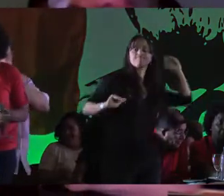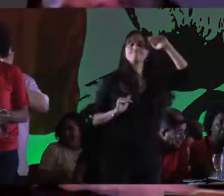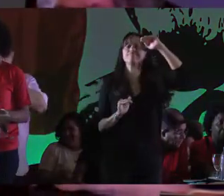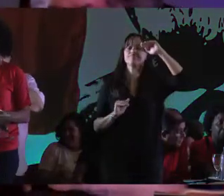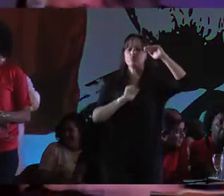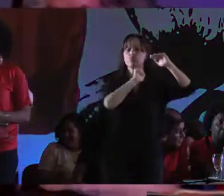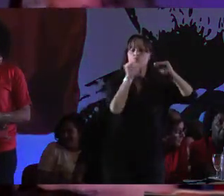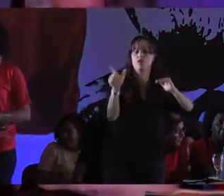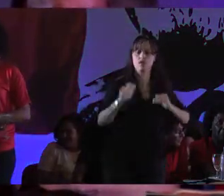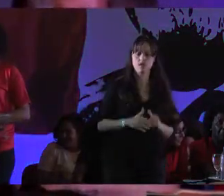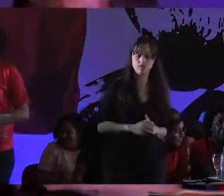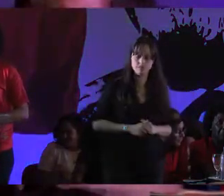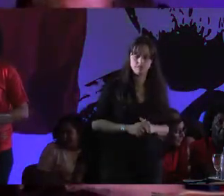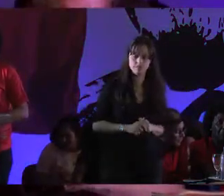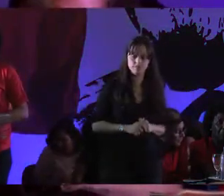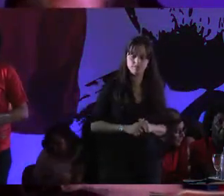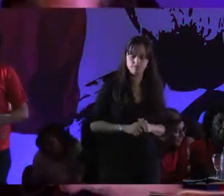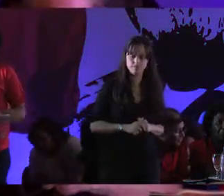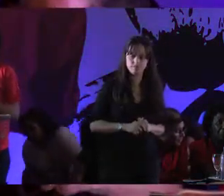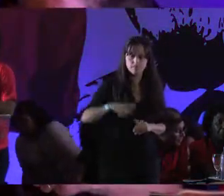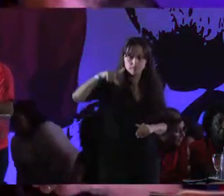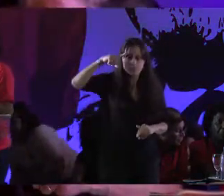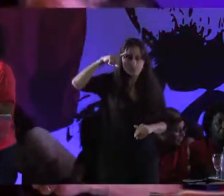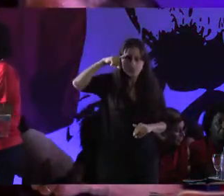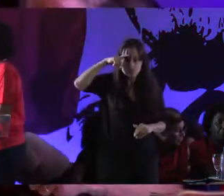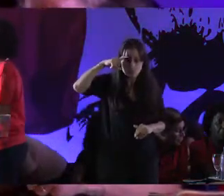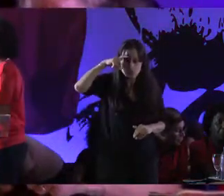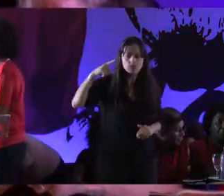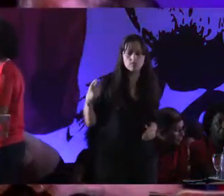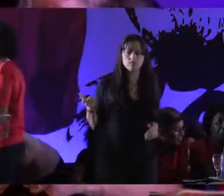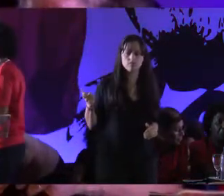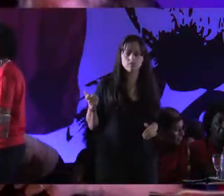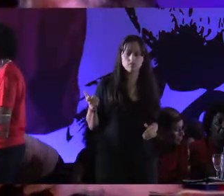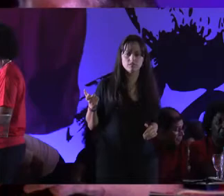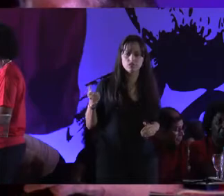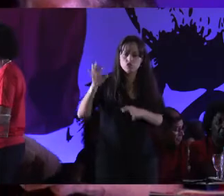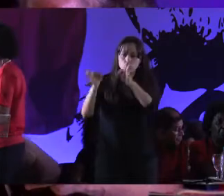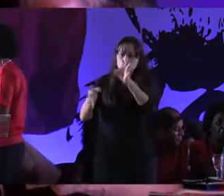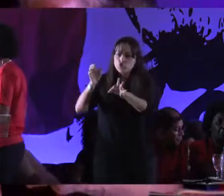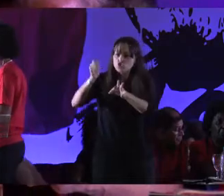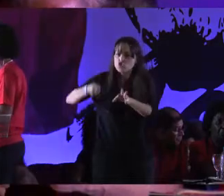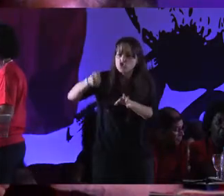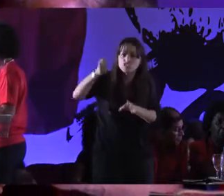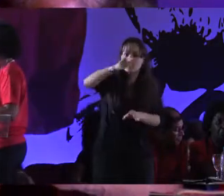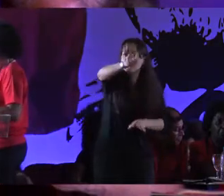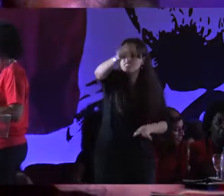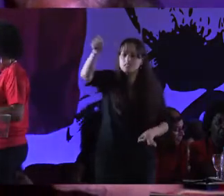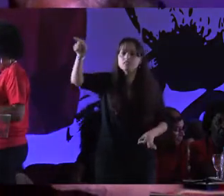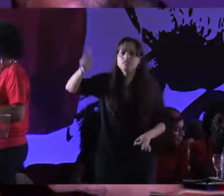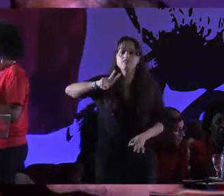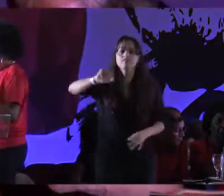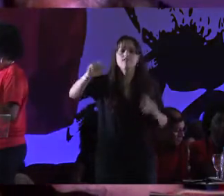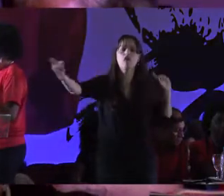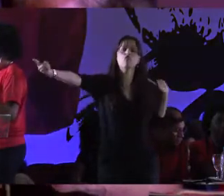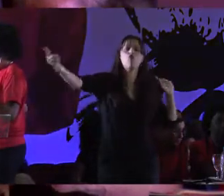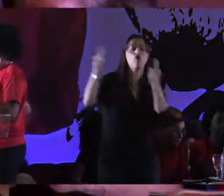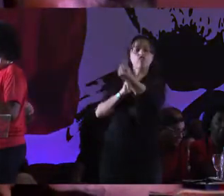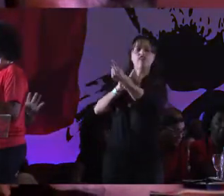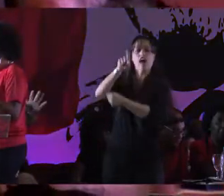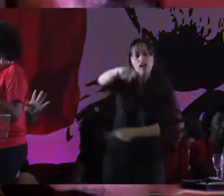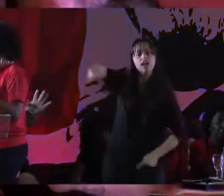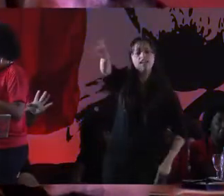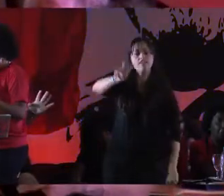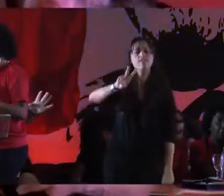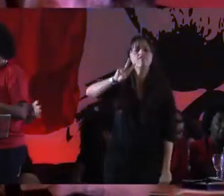Dallagnol, Sérgio Moro, Carlos Fernando, ainda sentarão no banco dos réus para